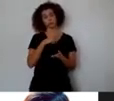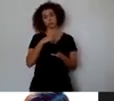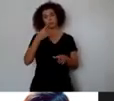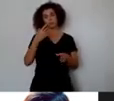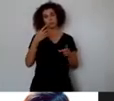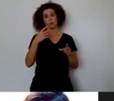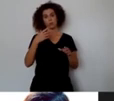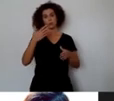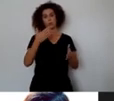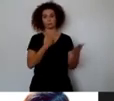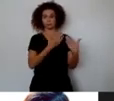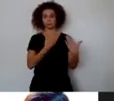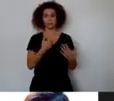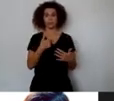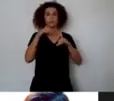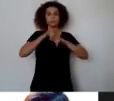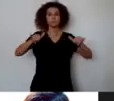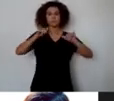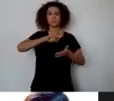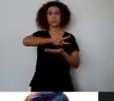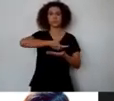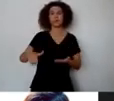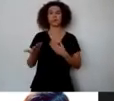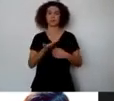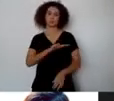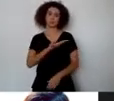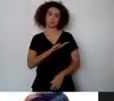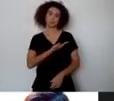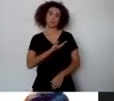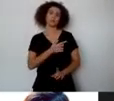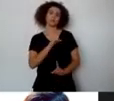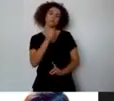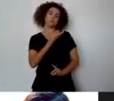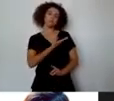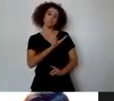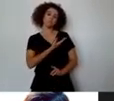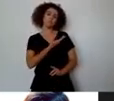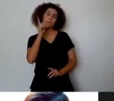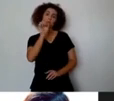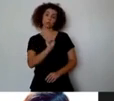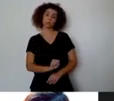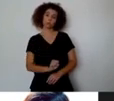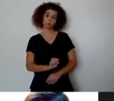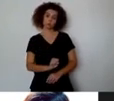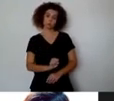comentei assim, com N amigos meus e tudo mais, e uma conhecida minha, lá do Rio Grande do Sul, ela tem uma